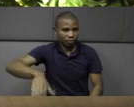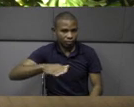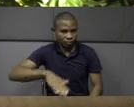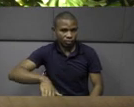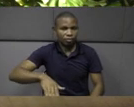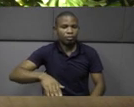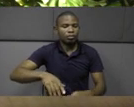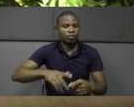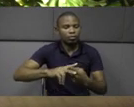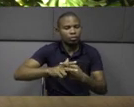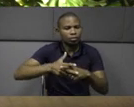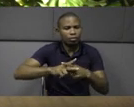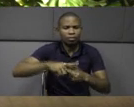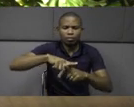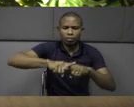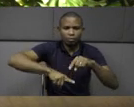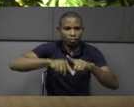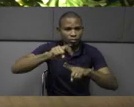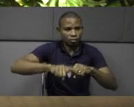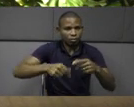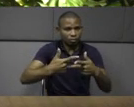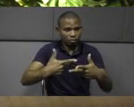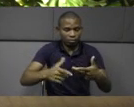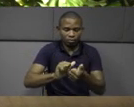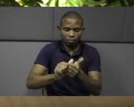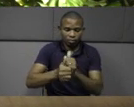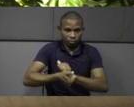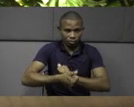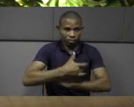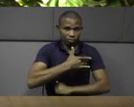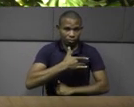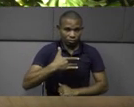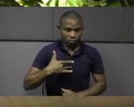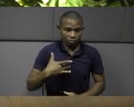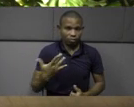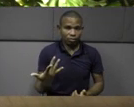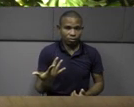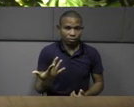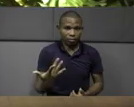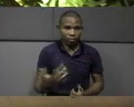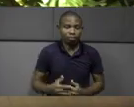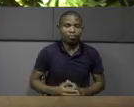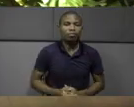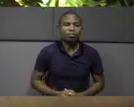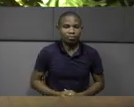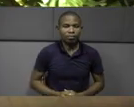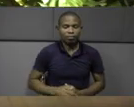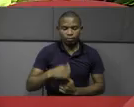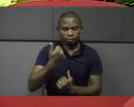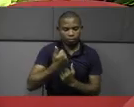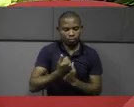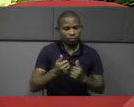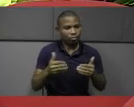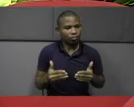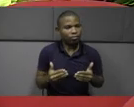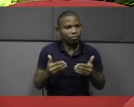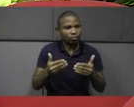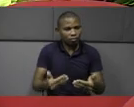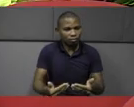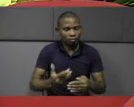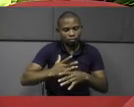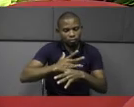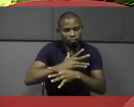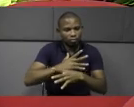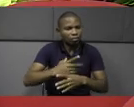a partir do ministério das cidades a gente tem o início vamos dizer assim de uma nova forma de a gente